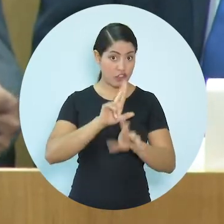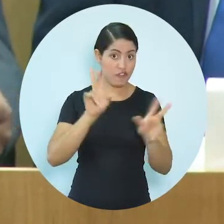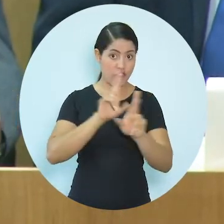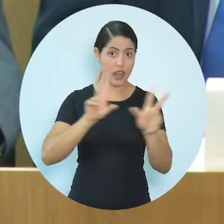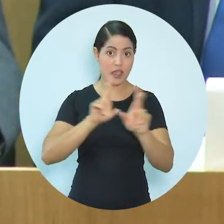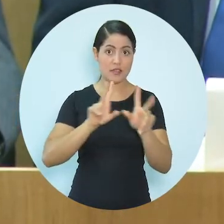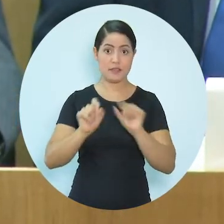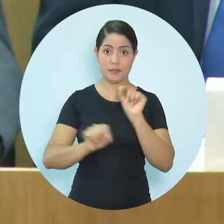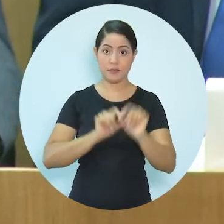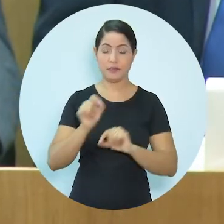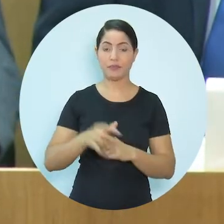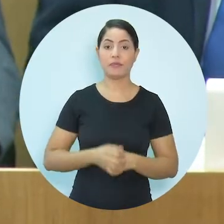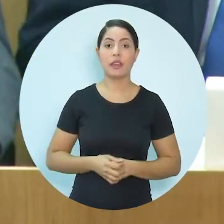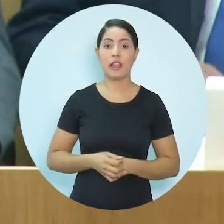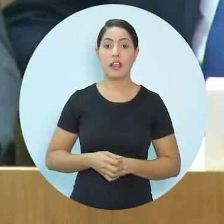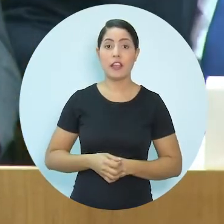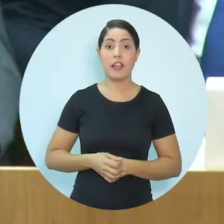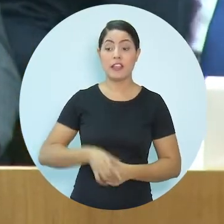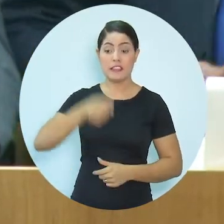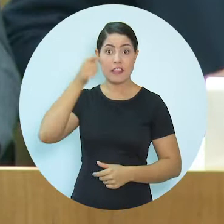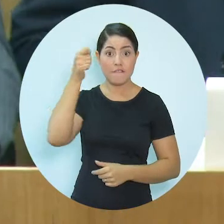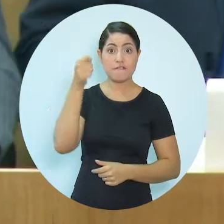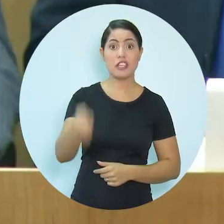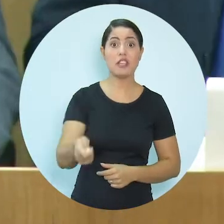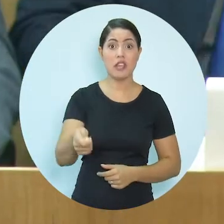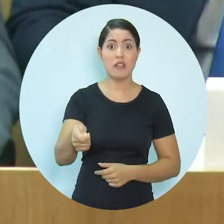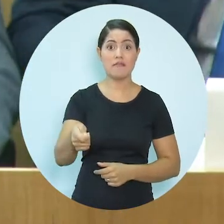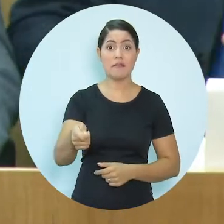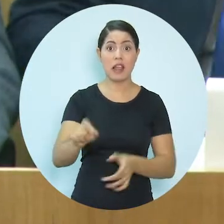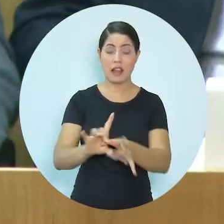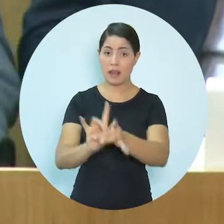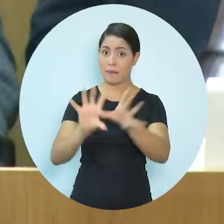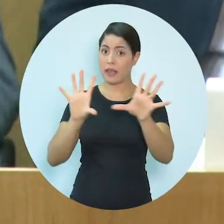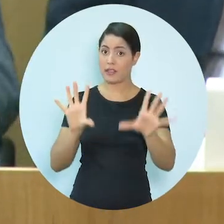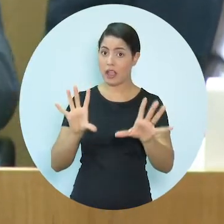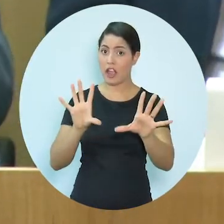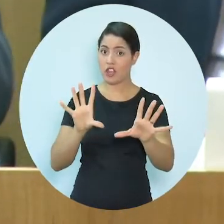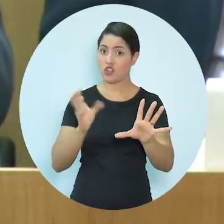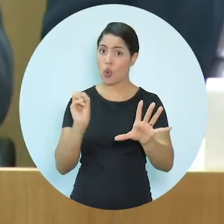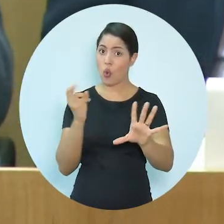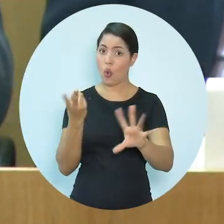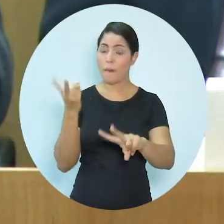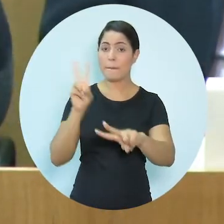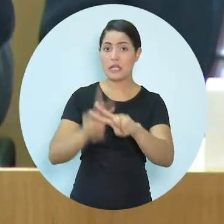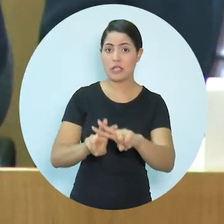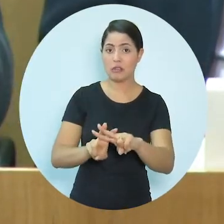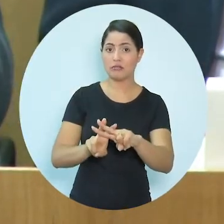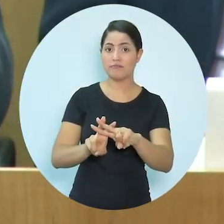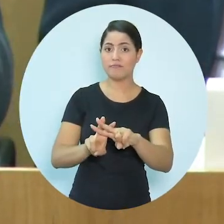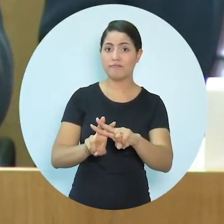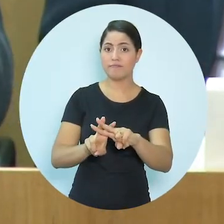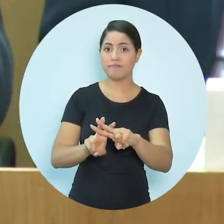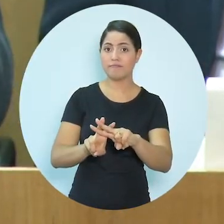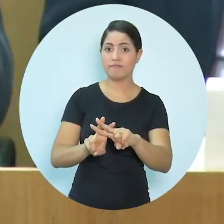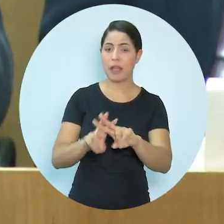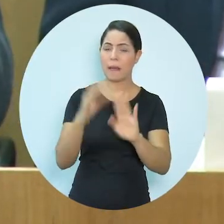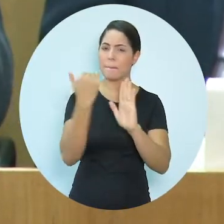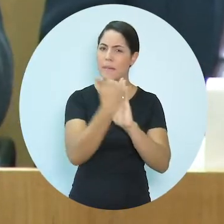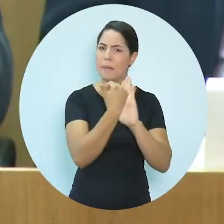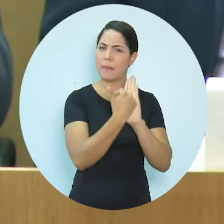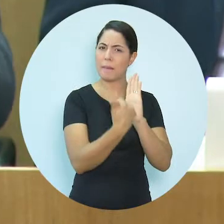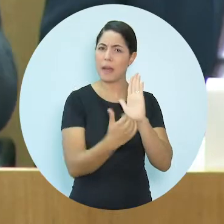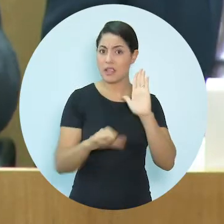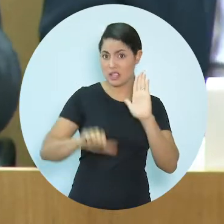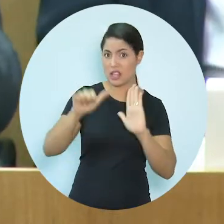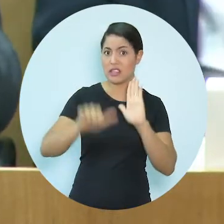Vejam a diferença dos tipos penais. Decretar medida de privação de liberdade em manifesta desconformidade